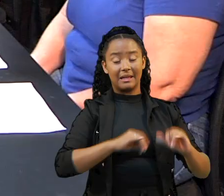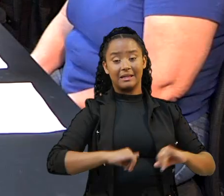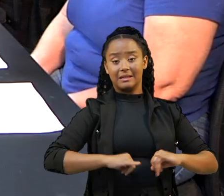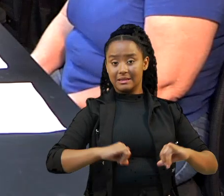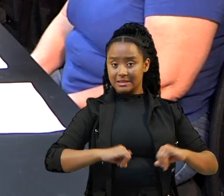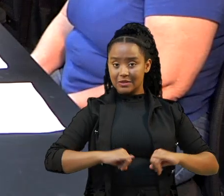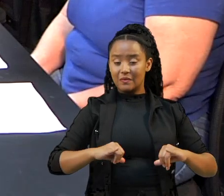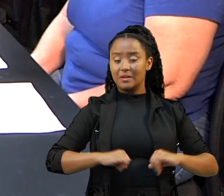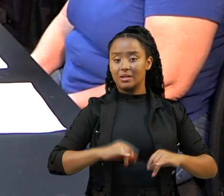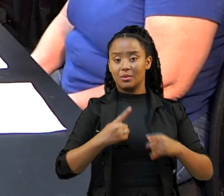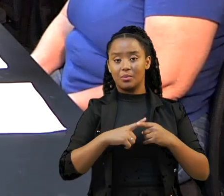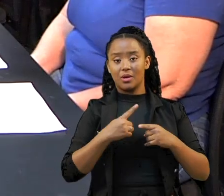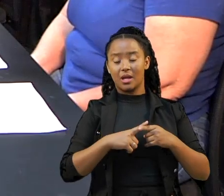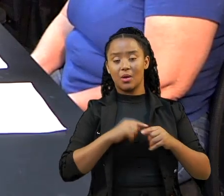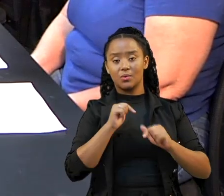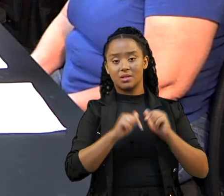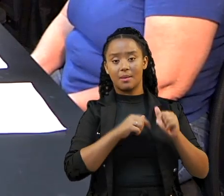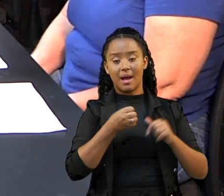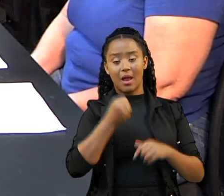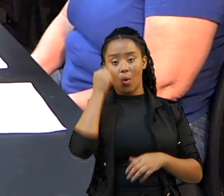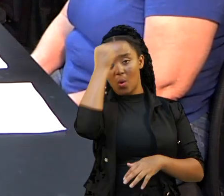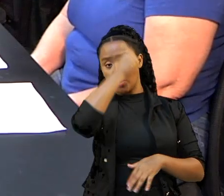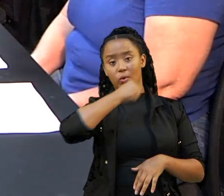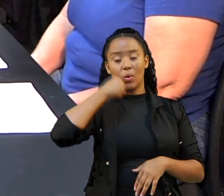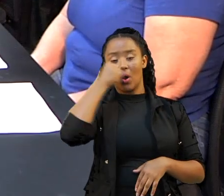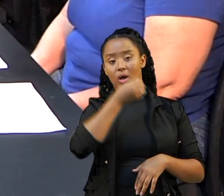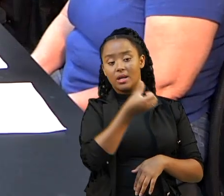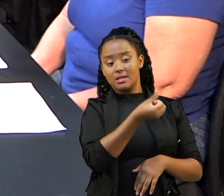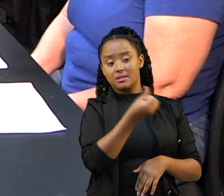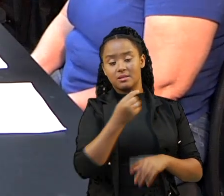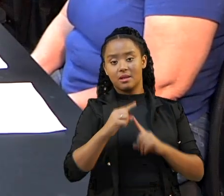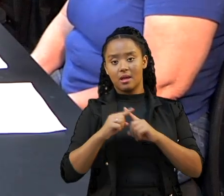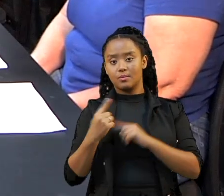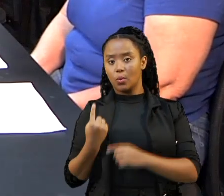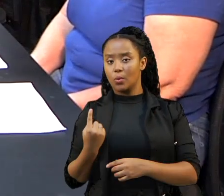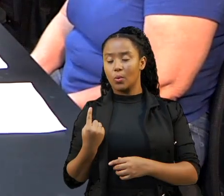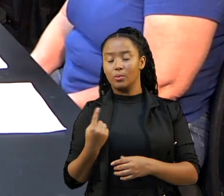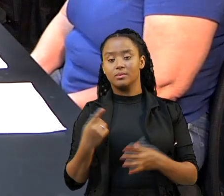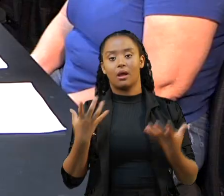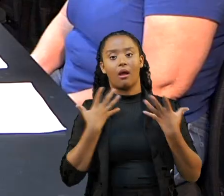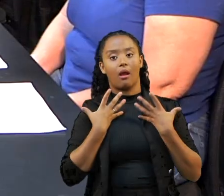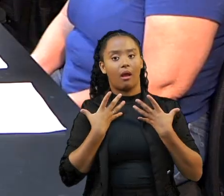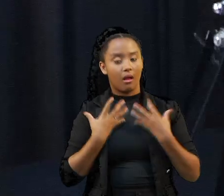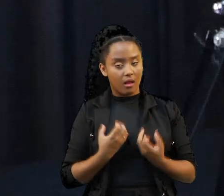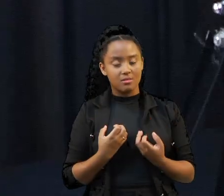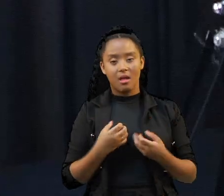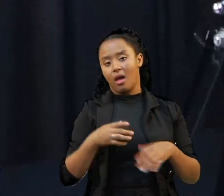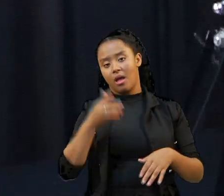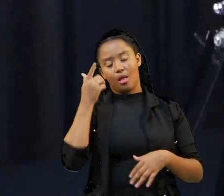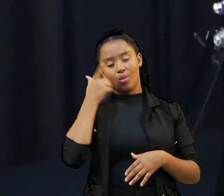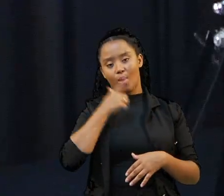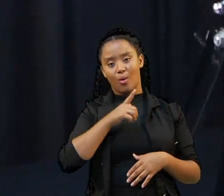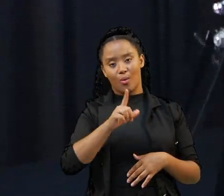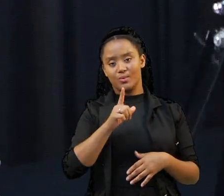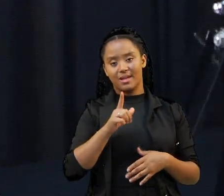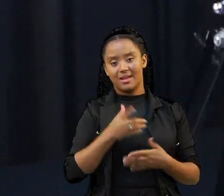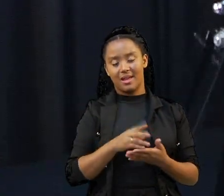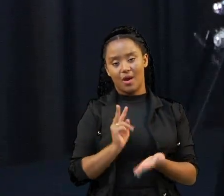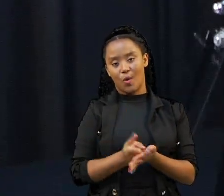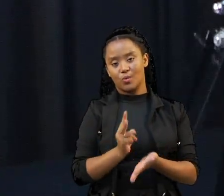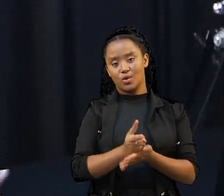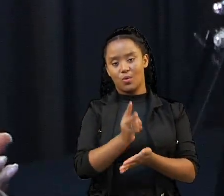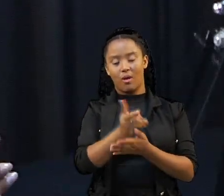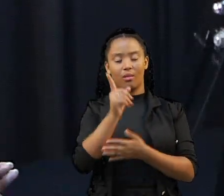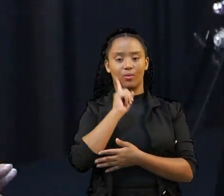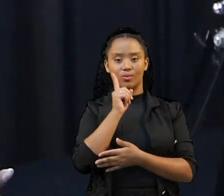sofrido, porque a maioria dos trabalhos é 6x1, é 8 horas por dia. E aí é bem cansativo, né? Aí eu não conseguia sustentar esse